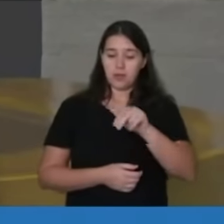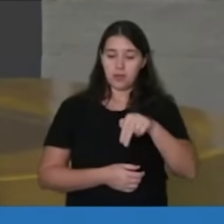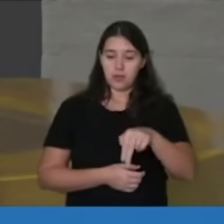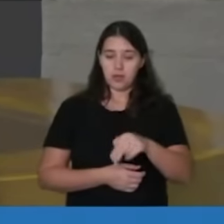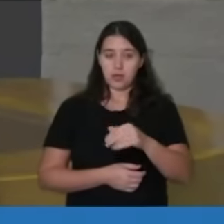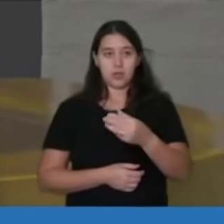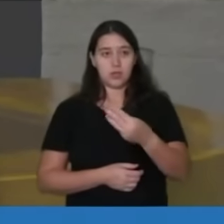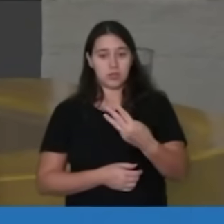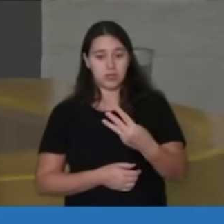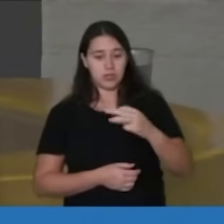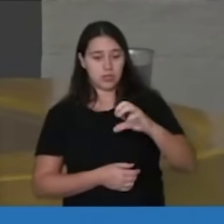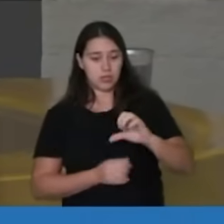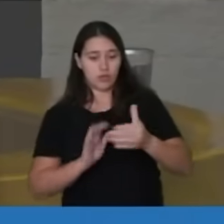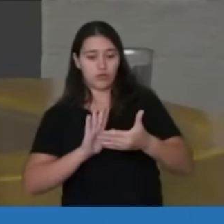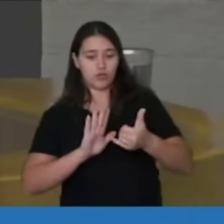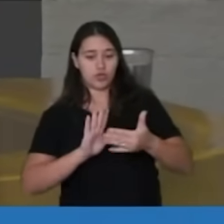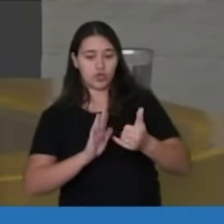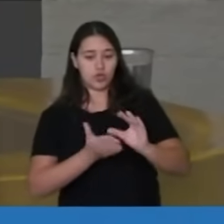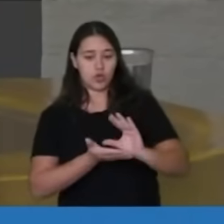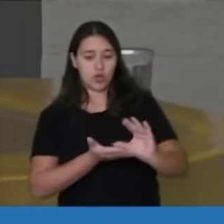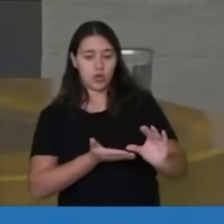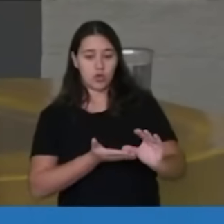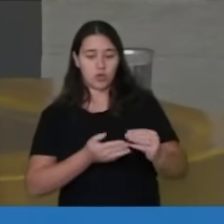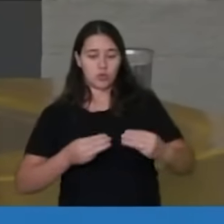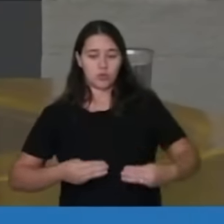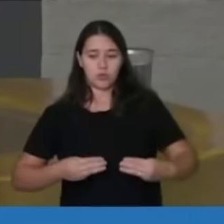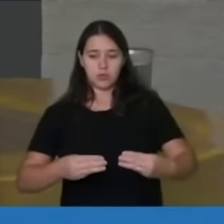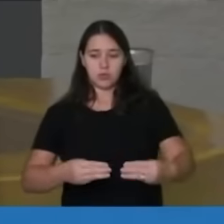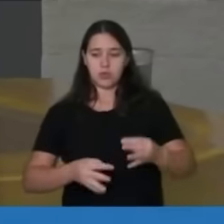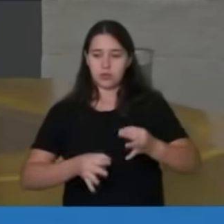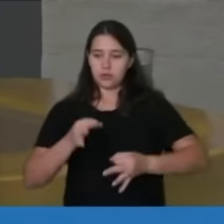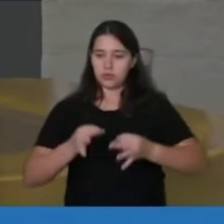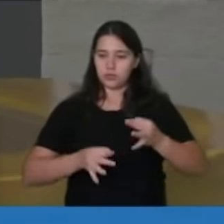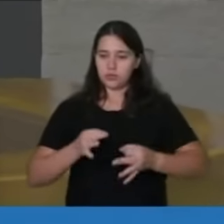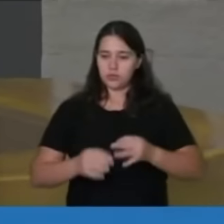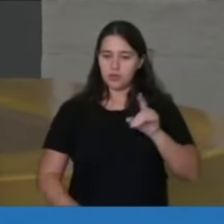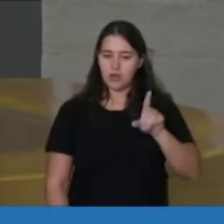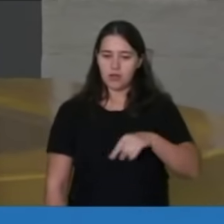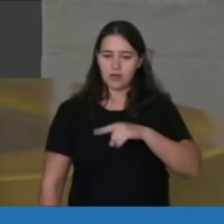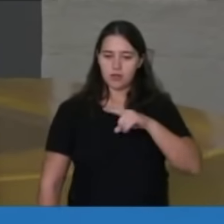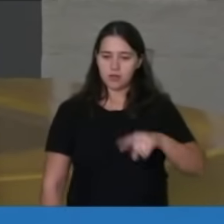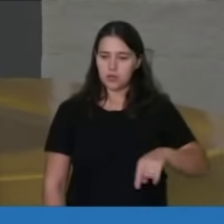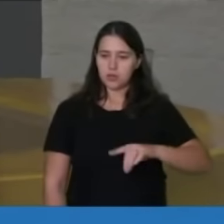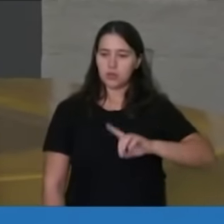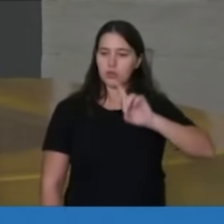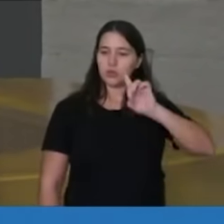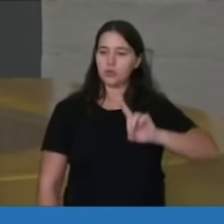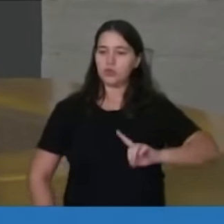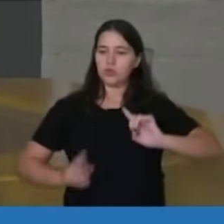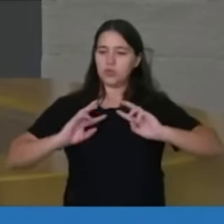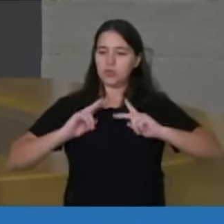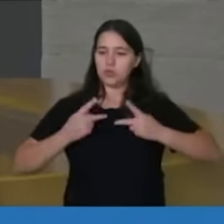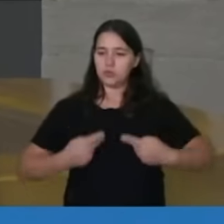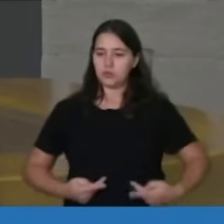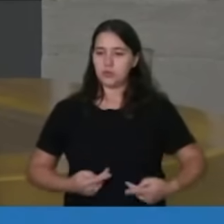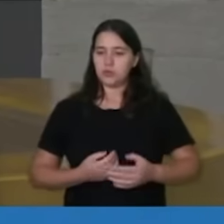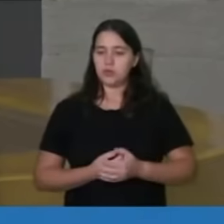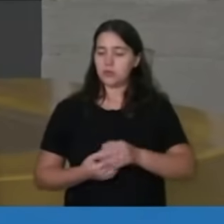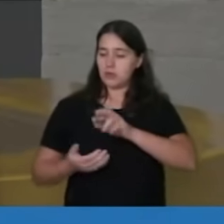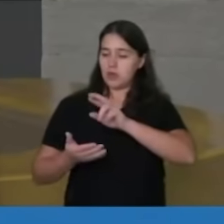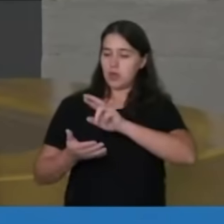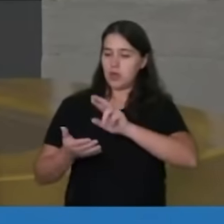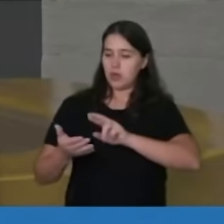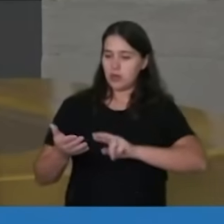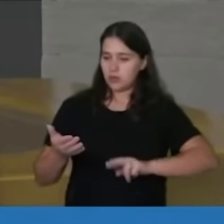ceifou recursos do Ministério da Justiça, cancelou dos direitos humanos. Na sua relatoria